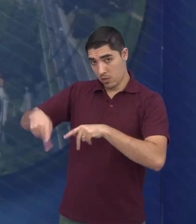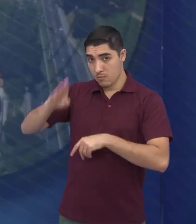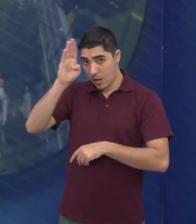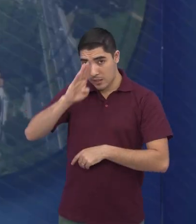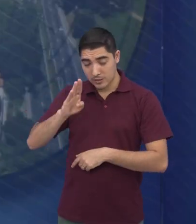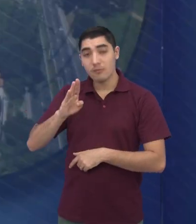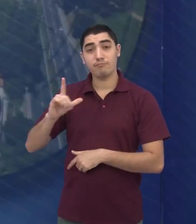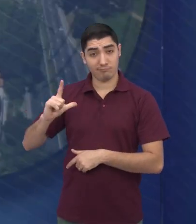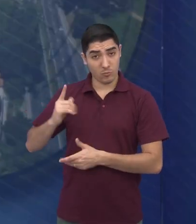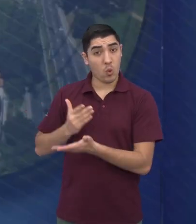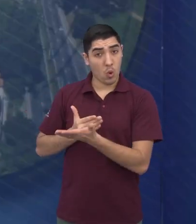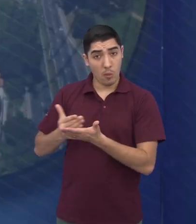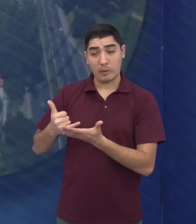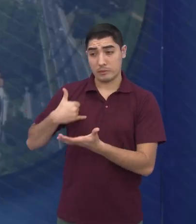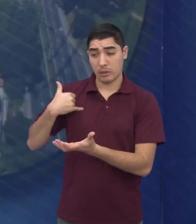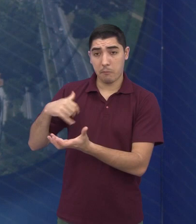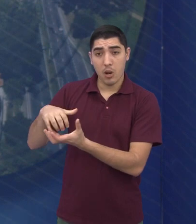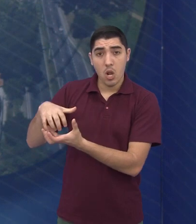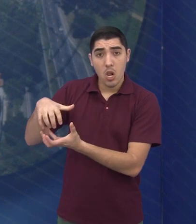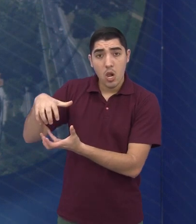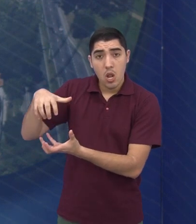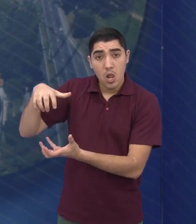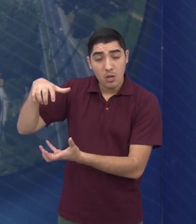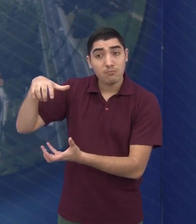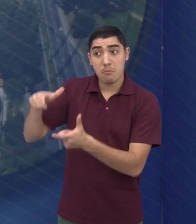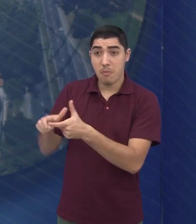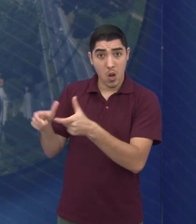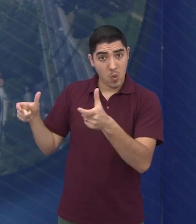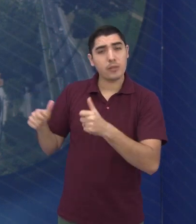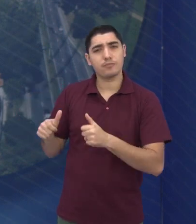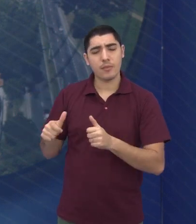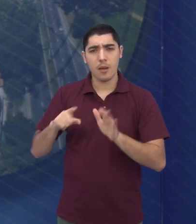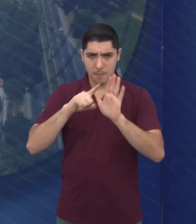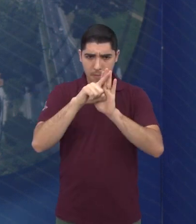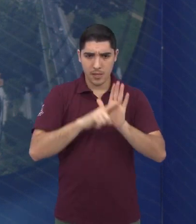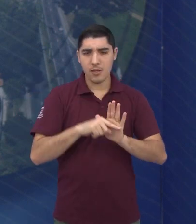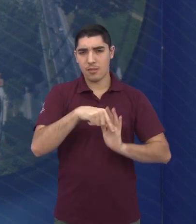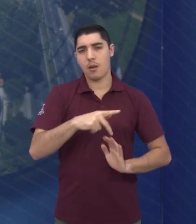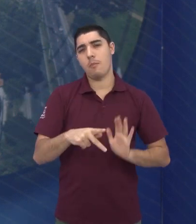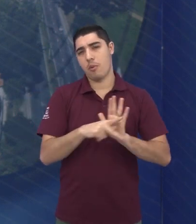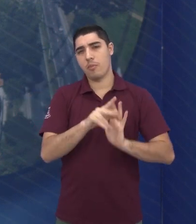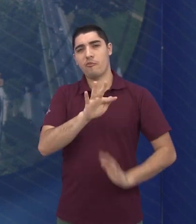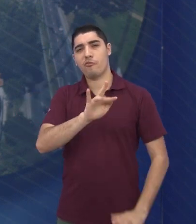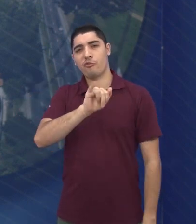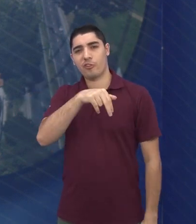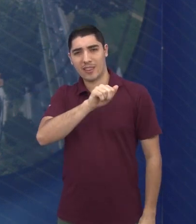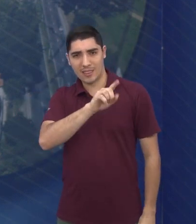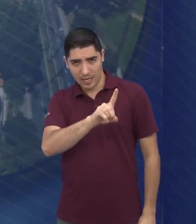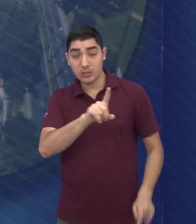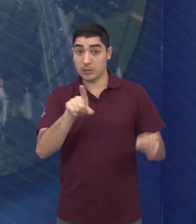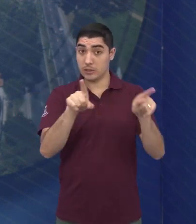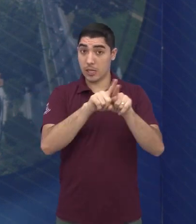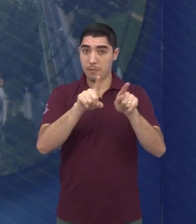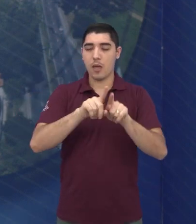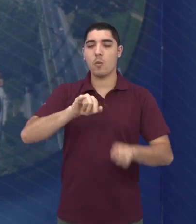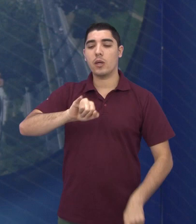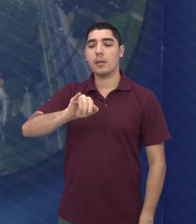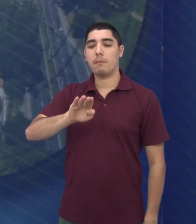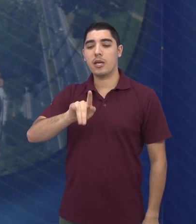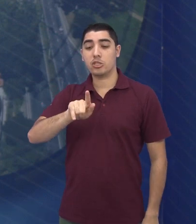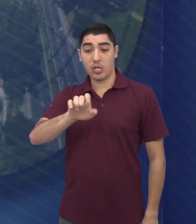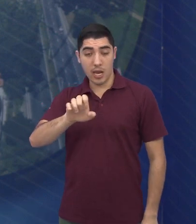brasileira está envelhecendo? É isso mesmo, gente. Uma pesquisa realizada pelo PNAD e divulgada pelo IBGE no ano